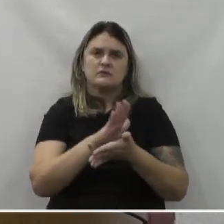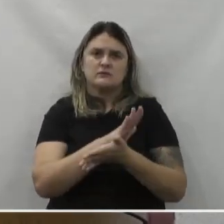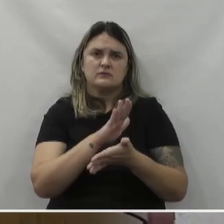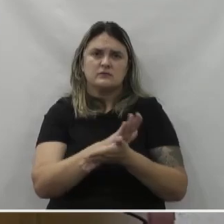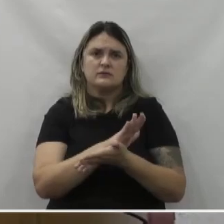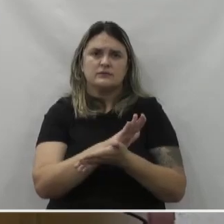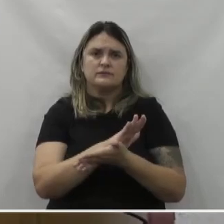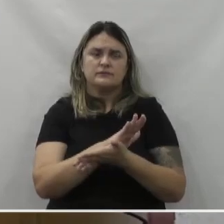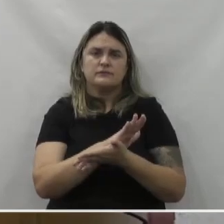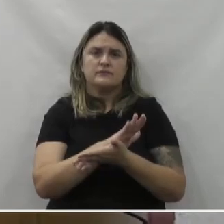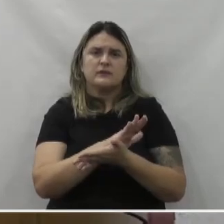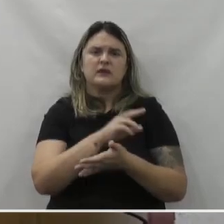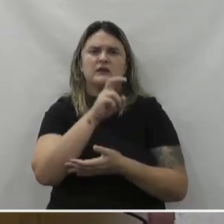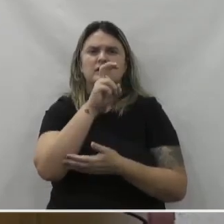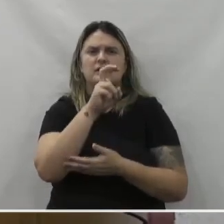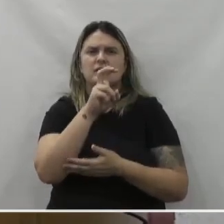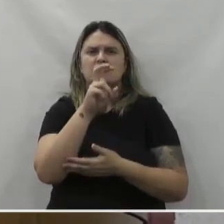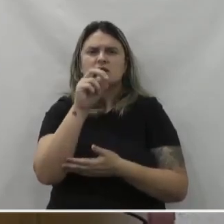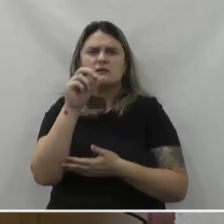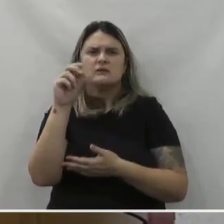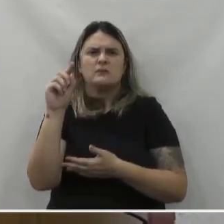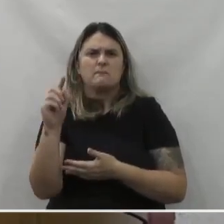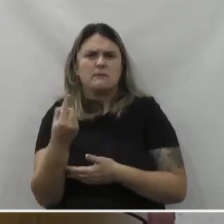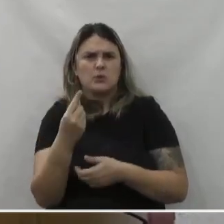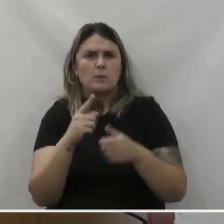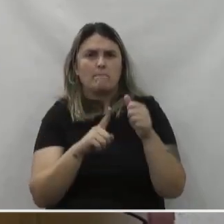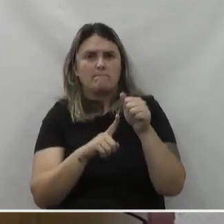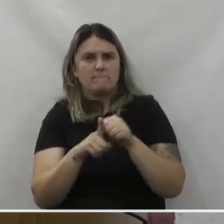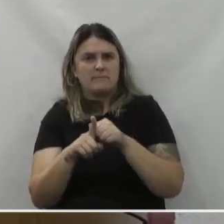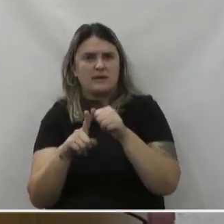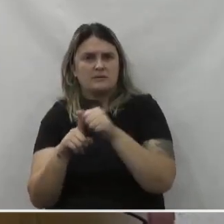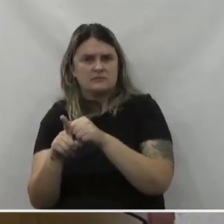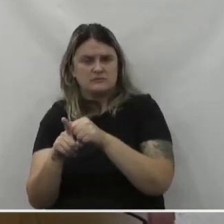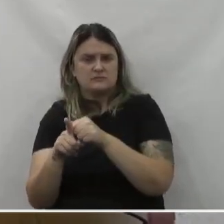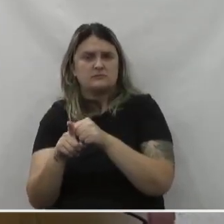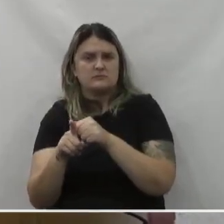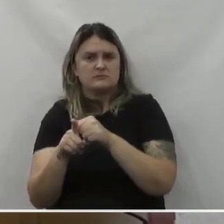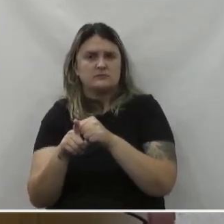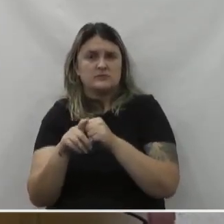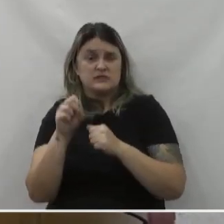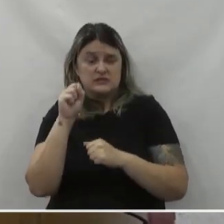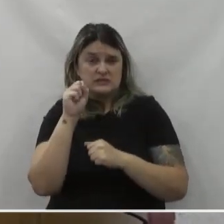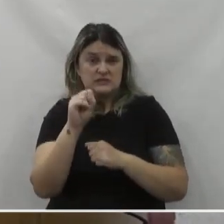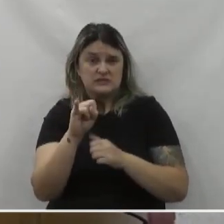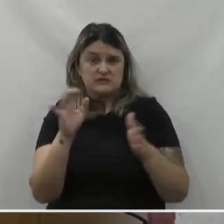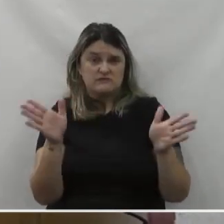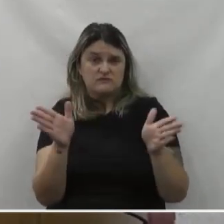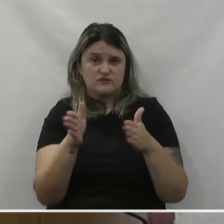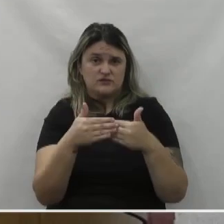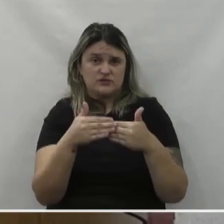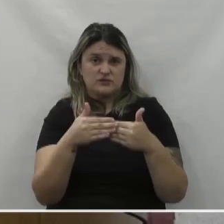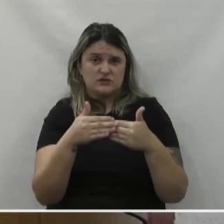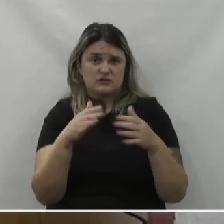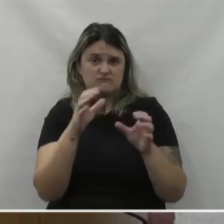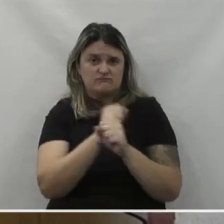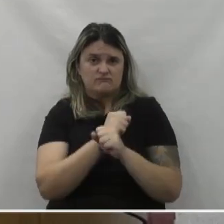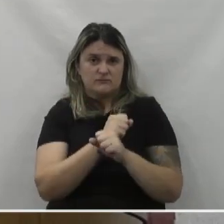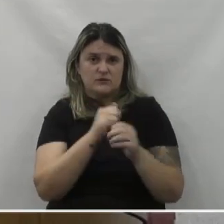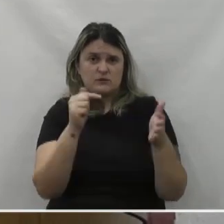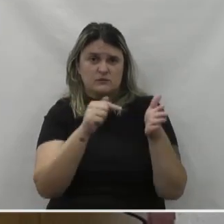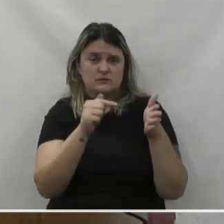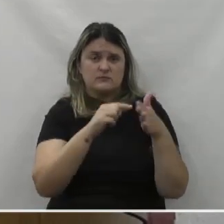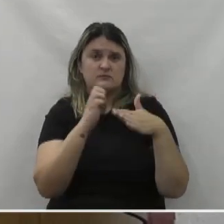aproximadamente 500 mil mês, e a gente está falando que se a gente fosse fechar com essa